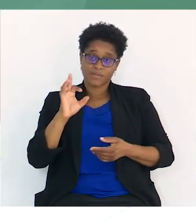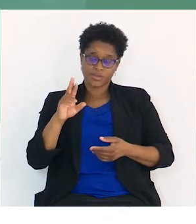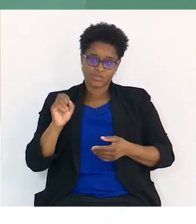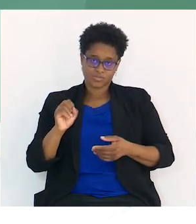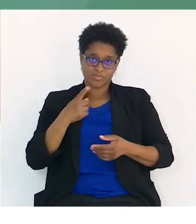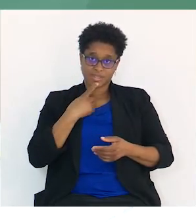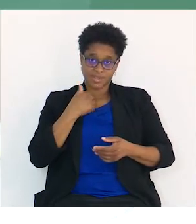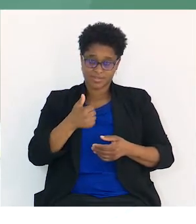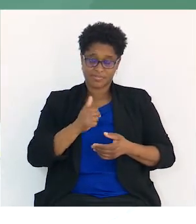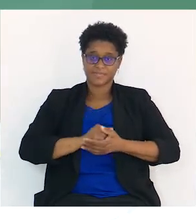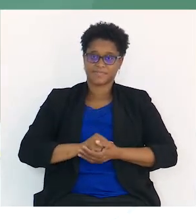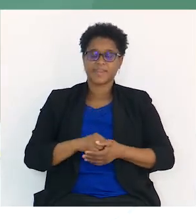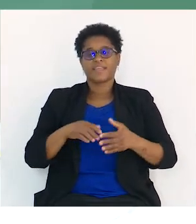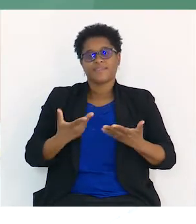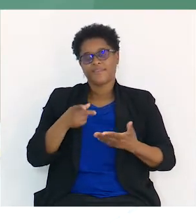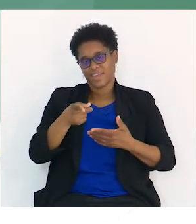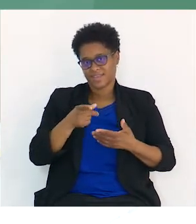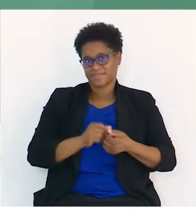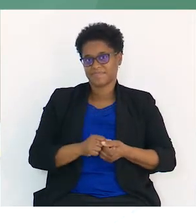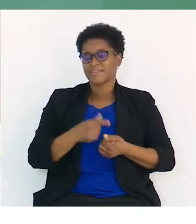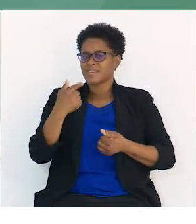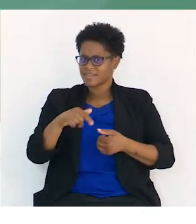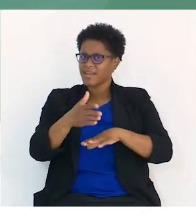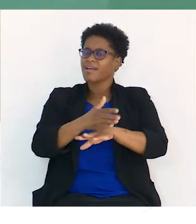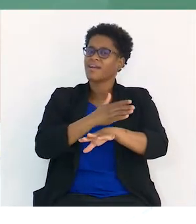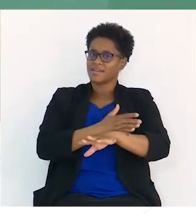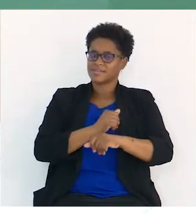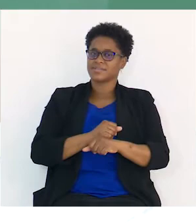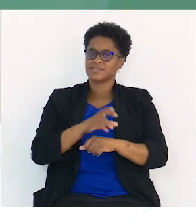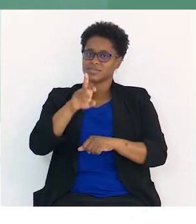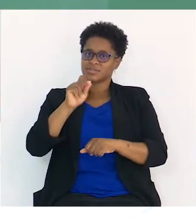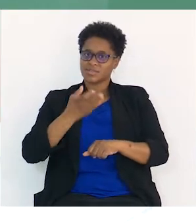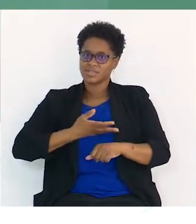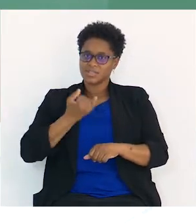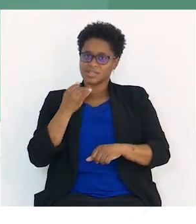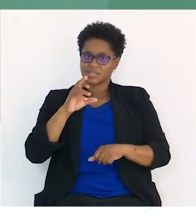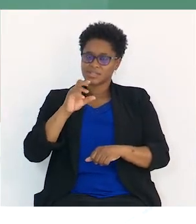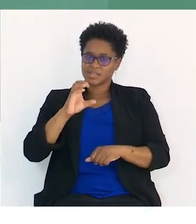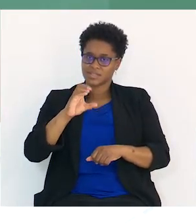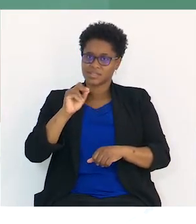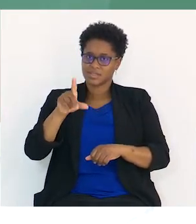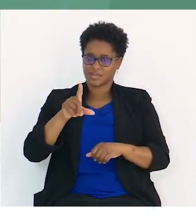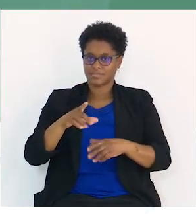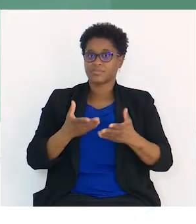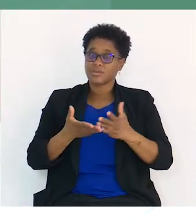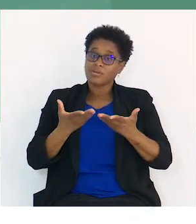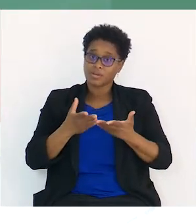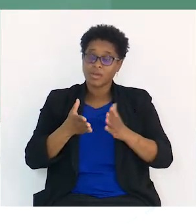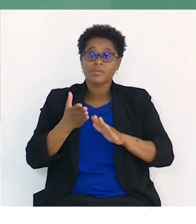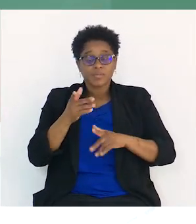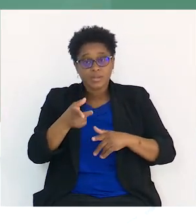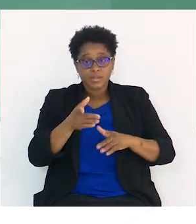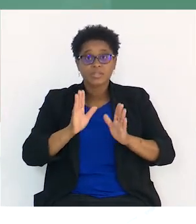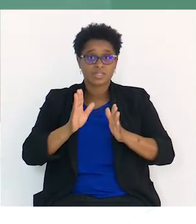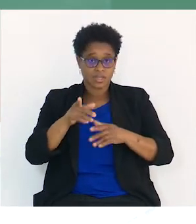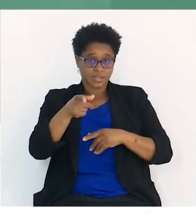ok? Isto é um prefixo. Então aí vem antes do radical. E imediatamente ias